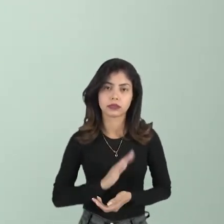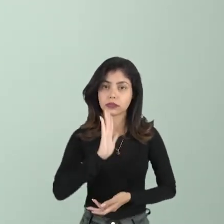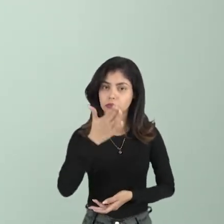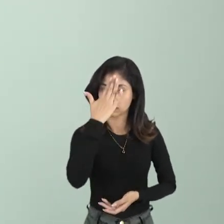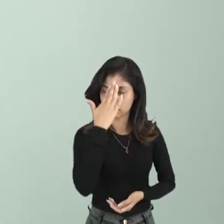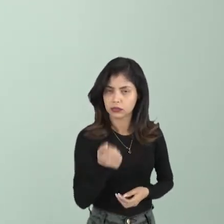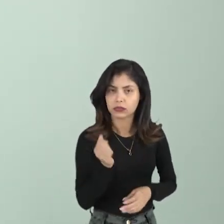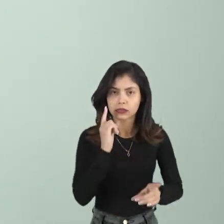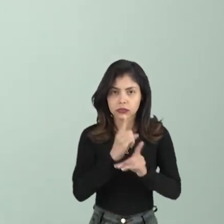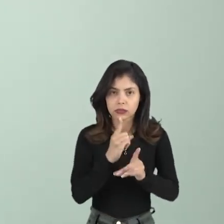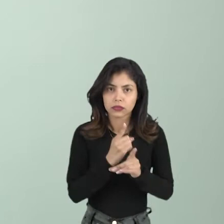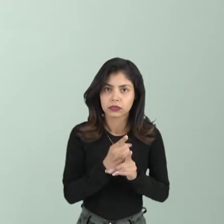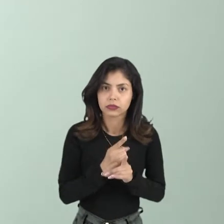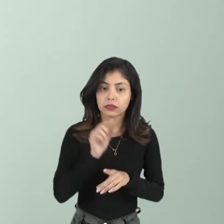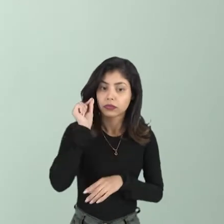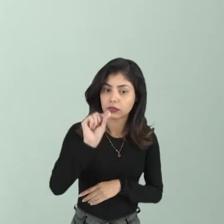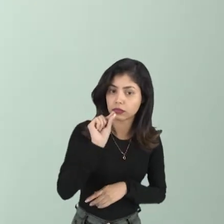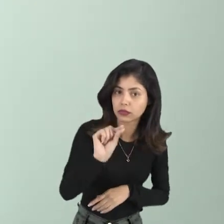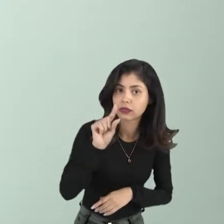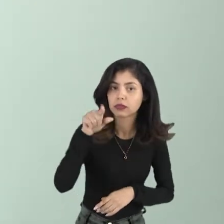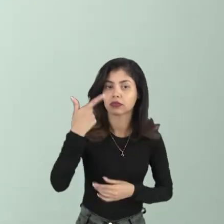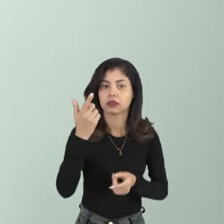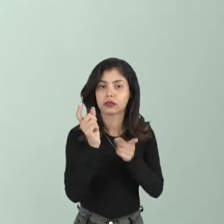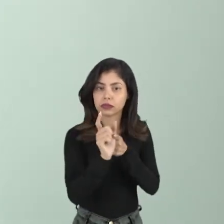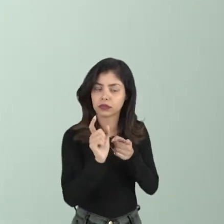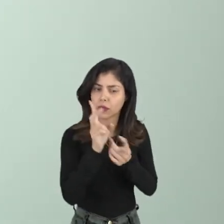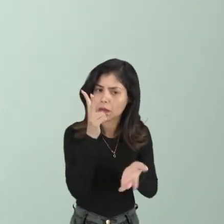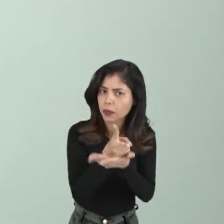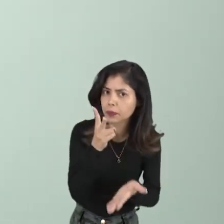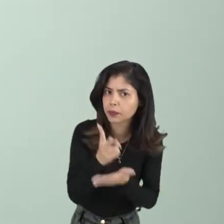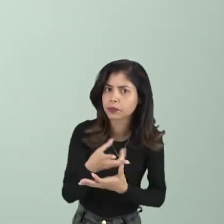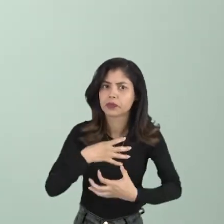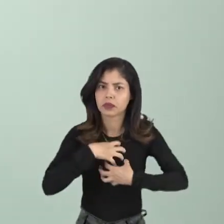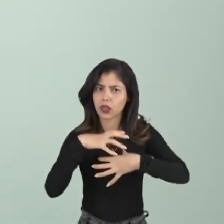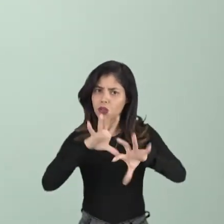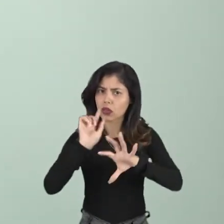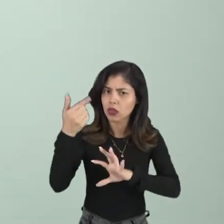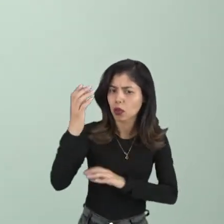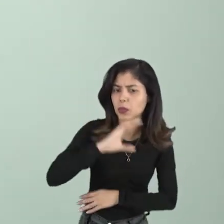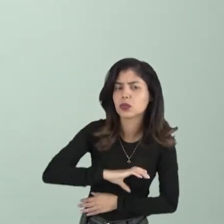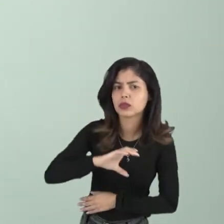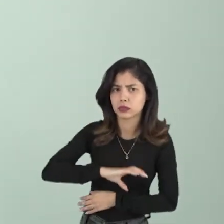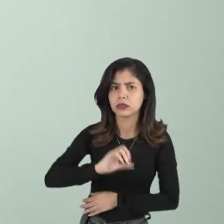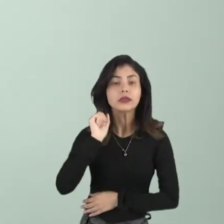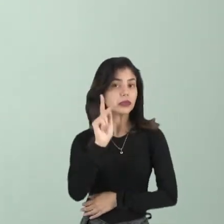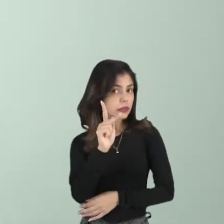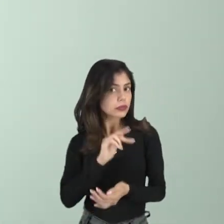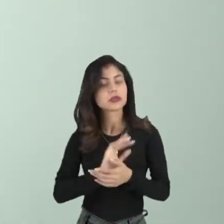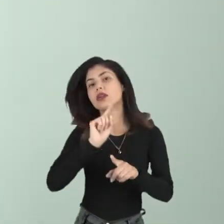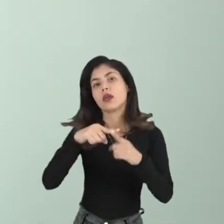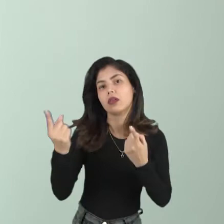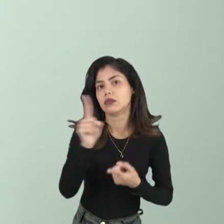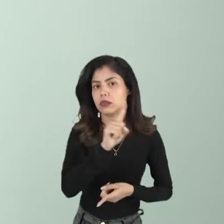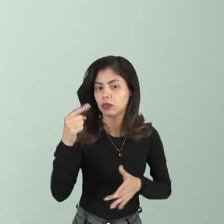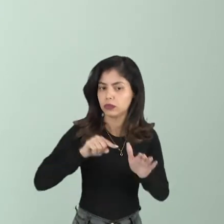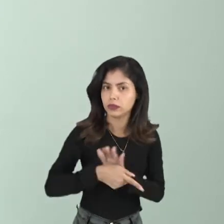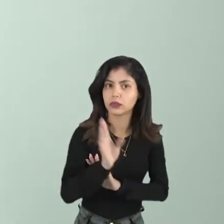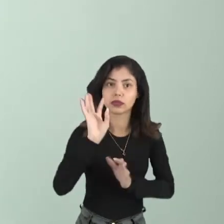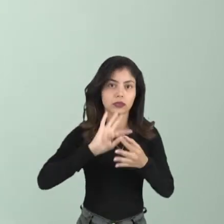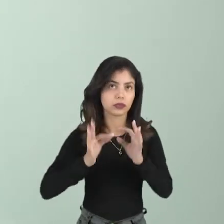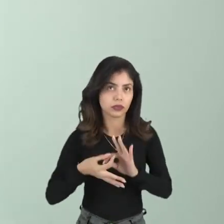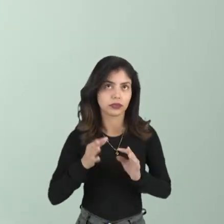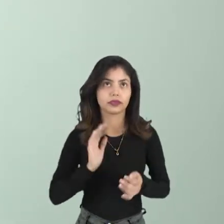gente já vai saber identificar que aquela palavra não tem o mesmo sentido que tem no português, ou pelo menos não dentro desse